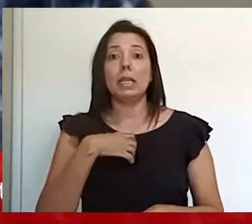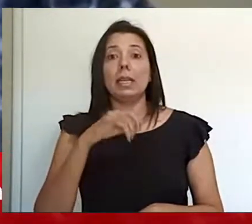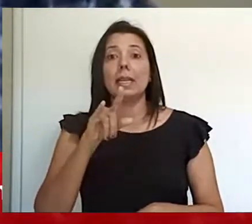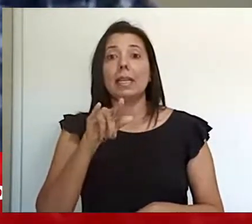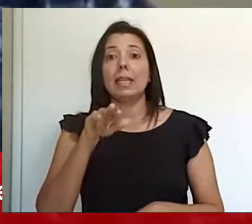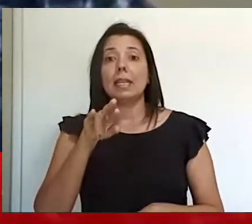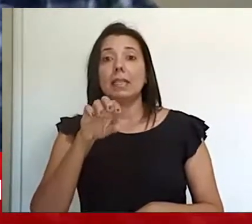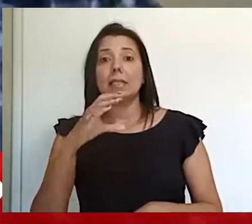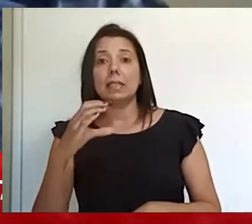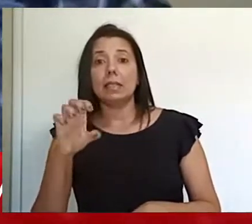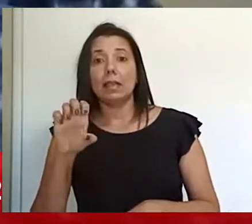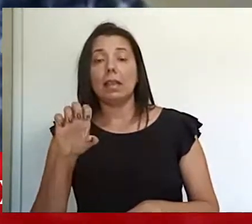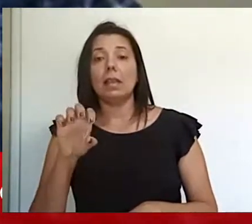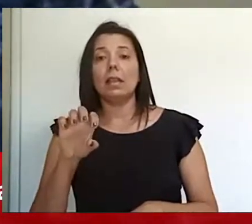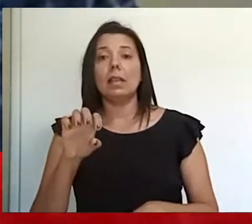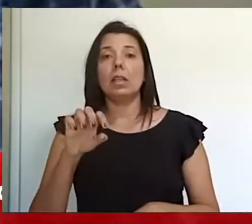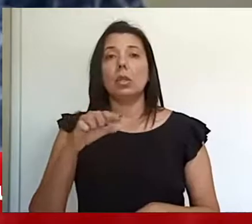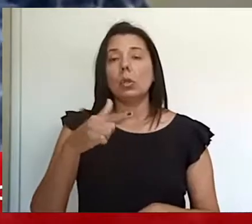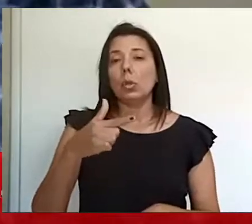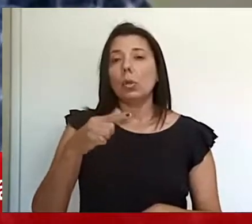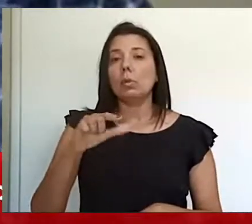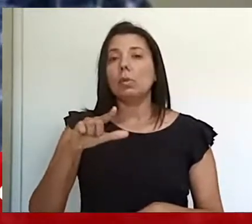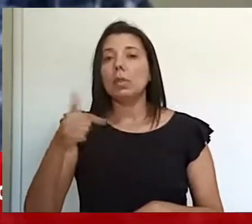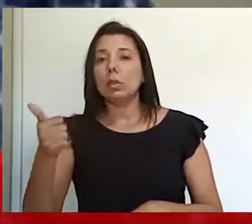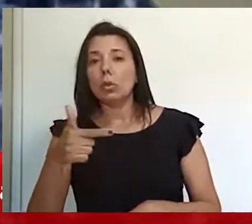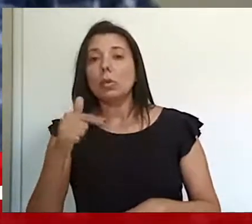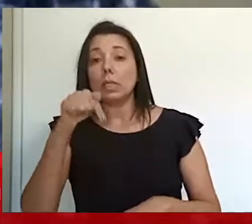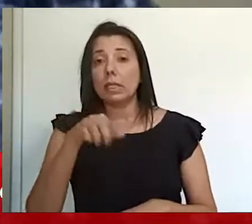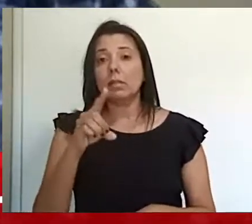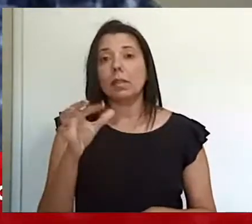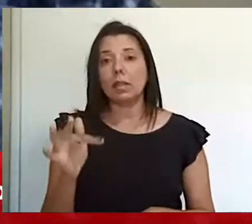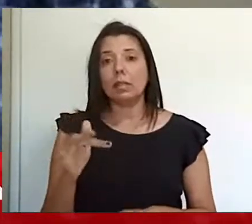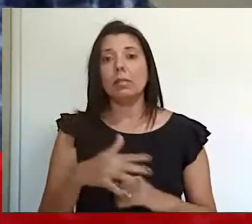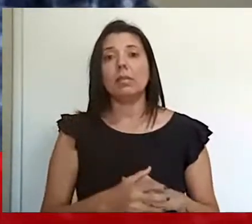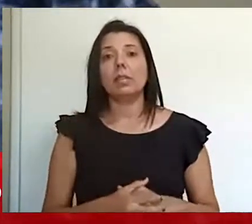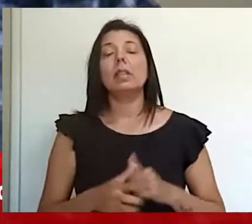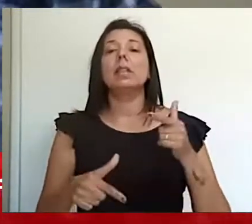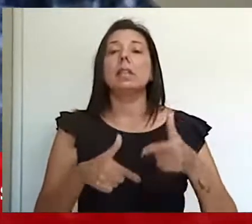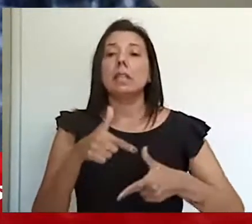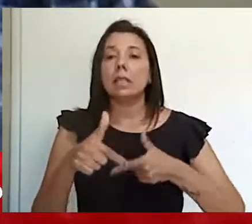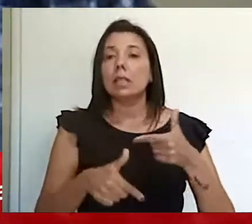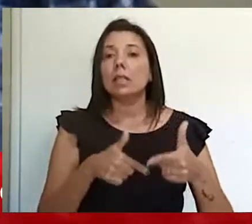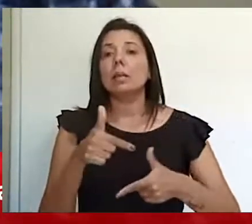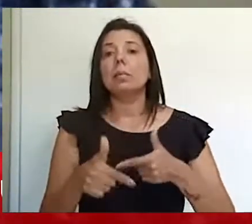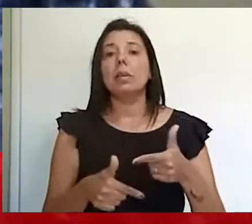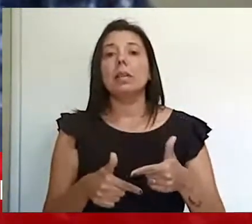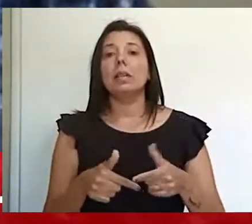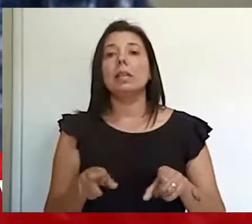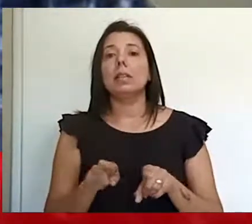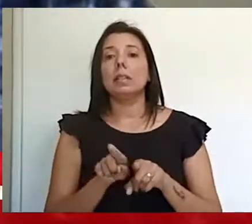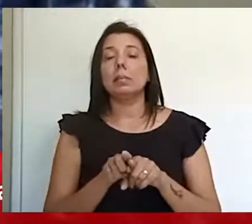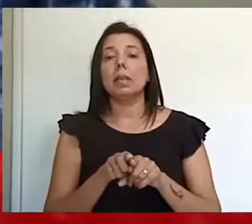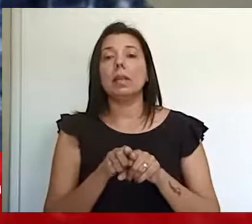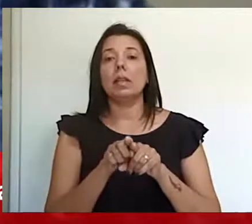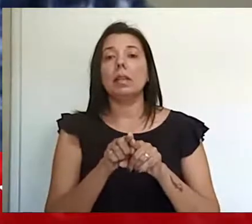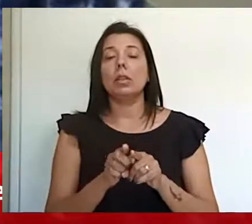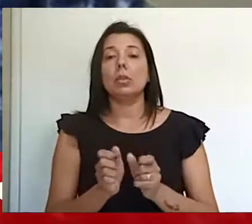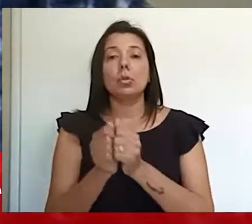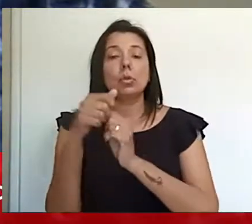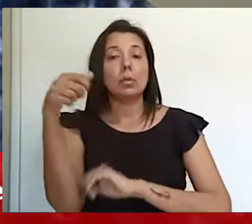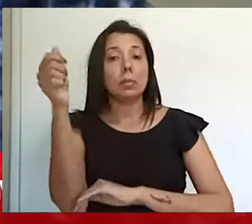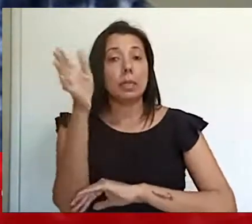desde 2012 estou no Distrito Federal trabalhando e encampando a bandeira da educação do campo no